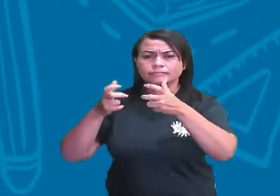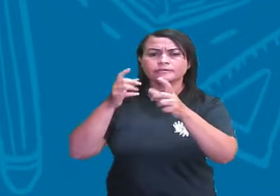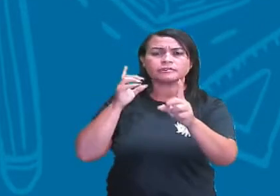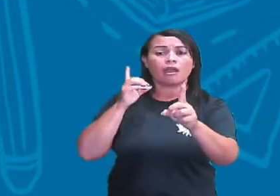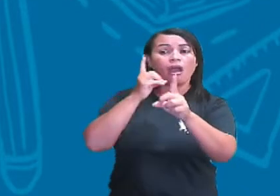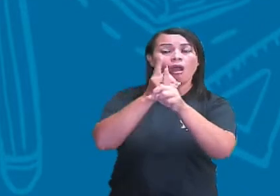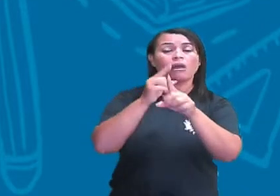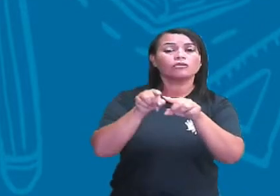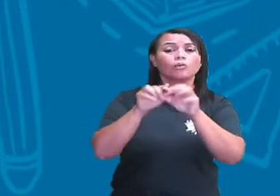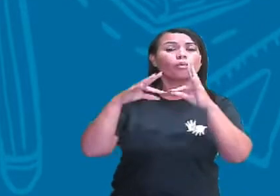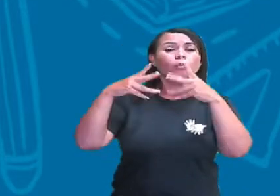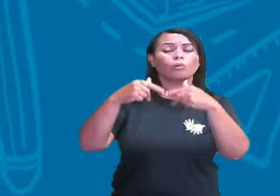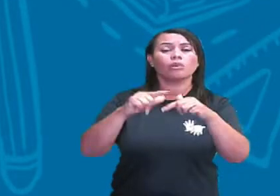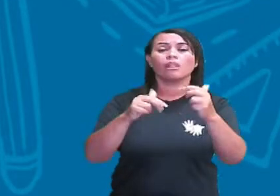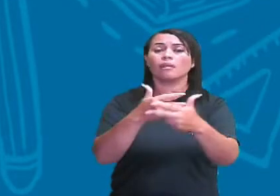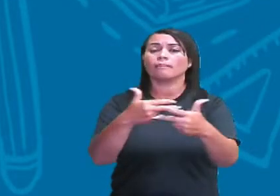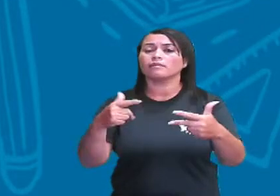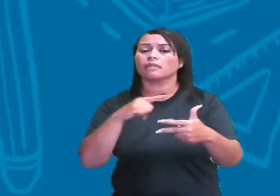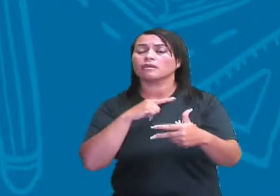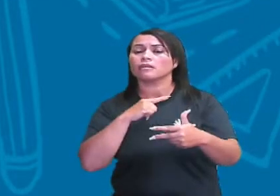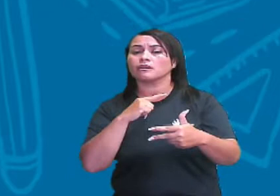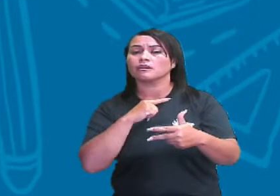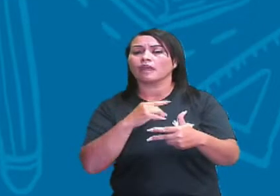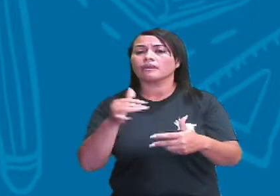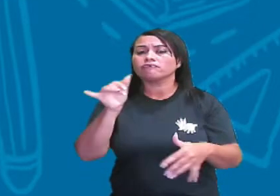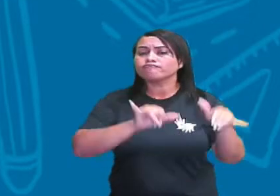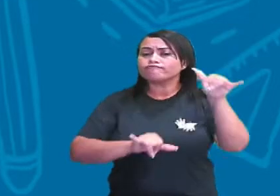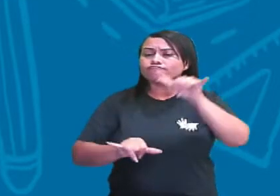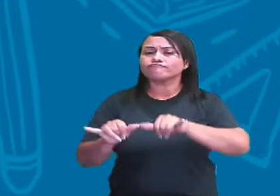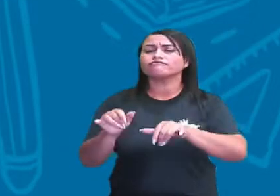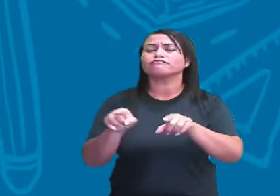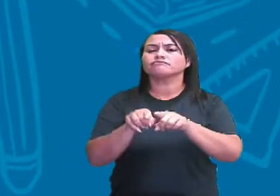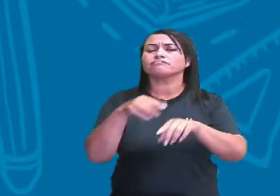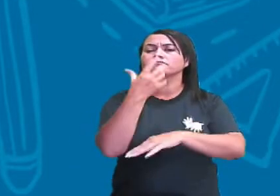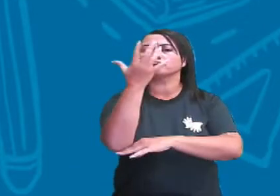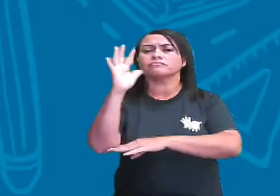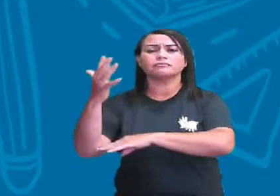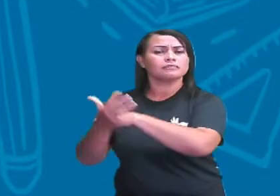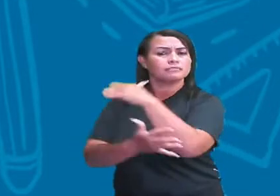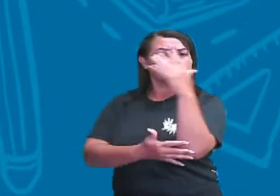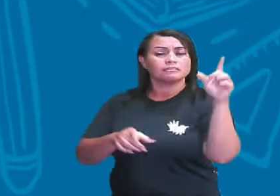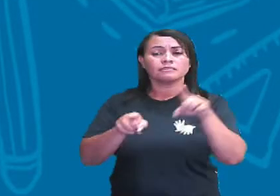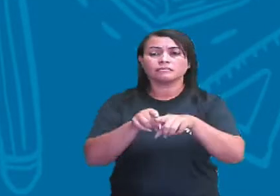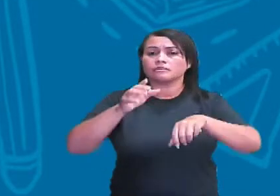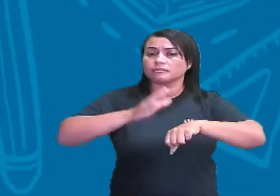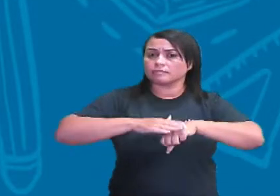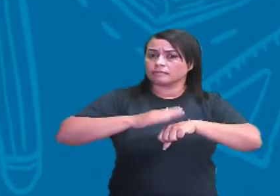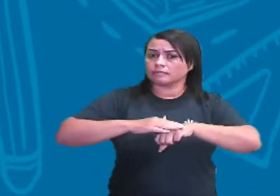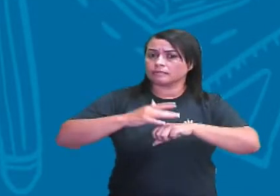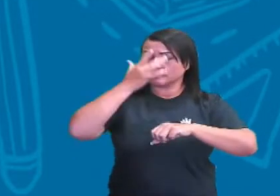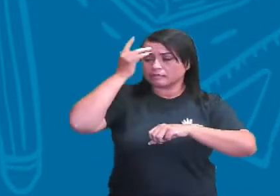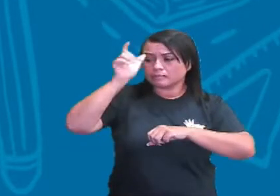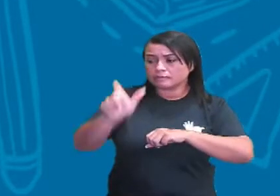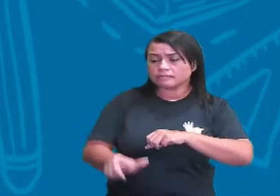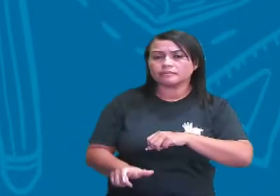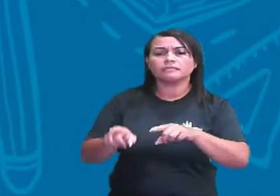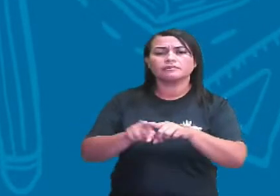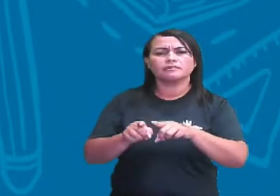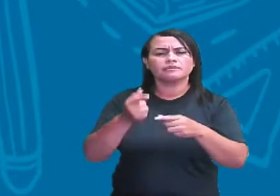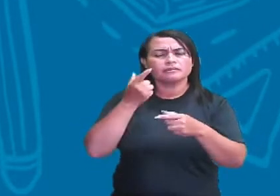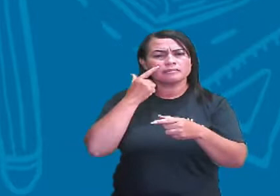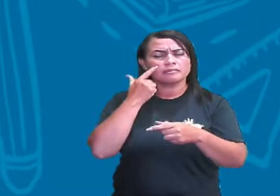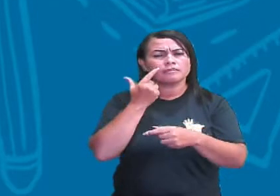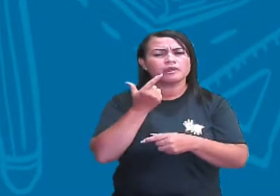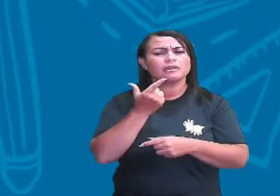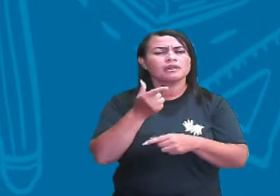na natureza, inclusive elementos criados pelo próprio homem. Essa tabela periódica vocês verão bastante em outra série